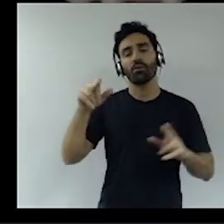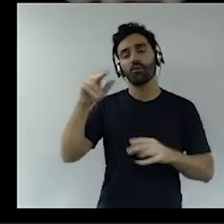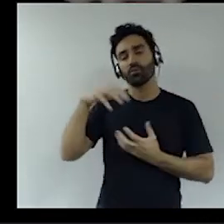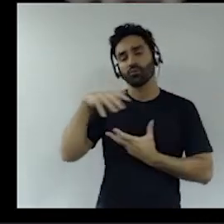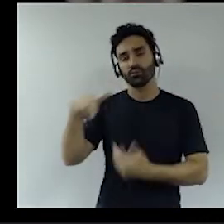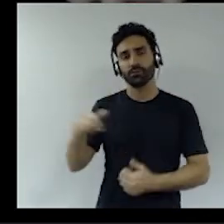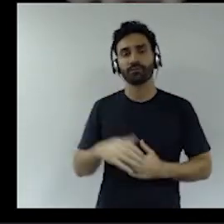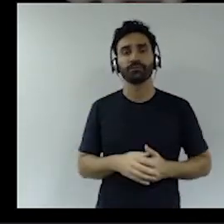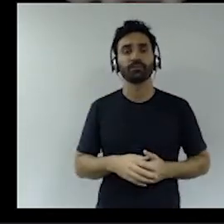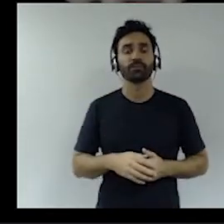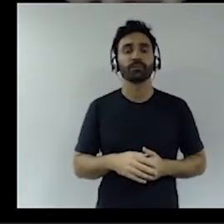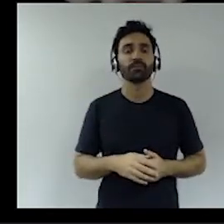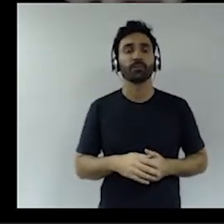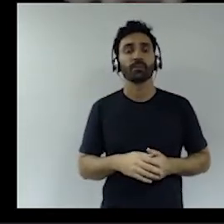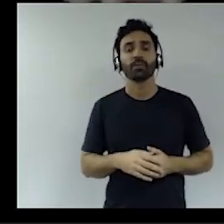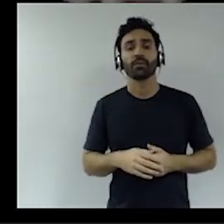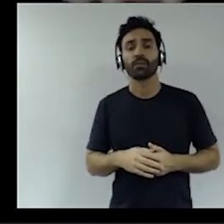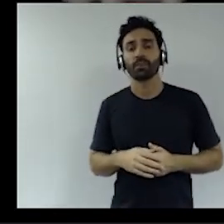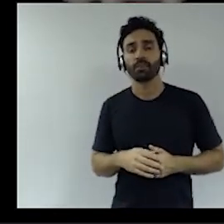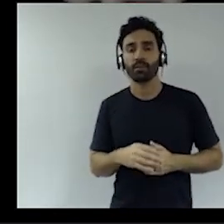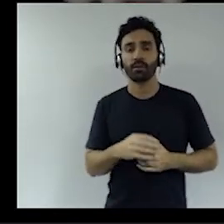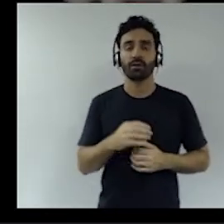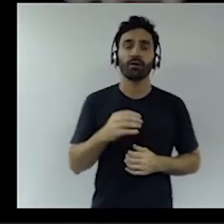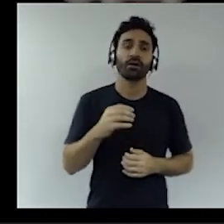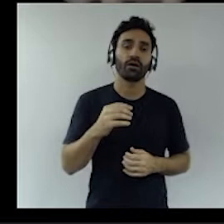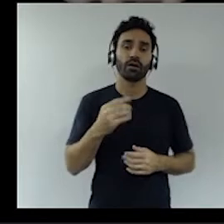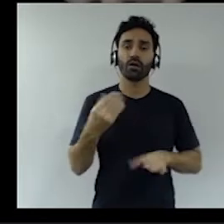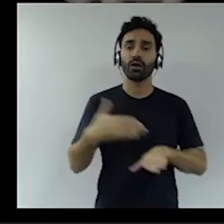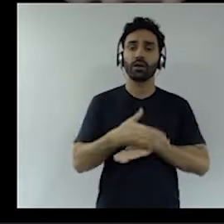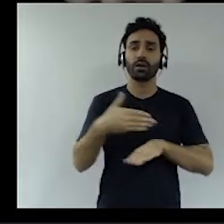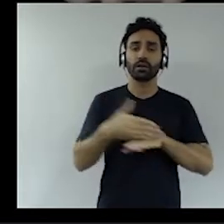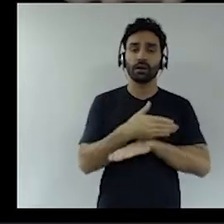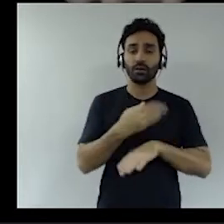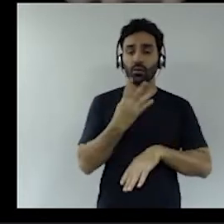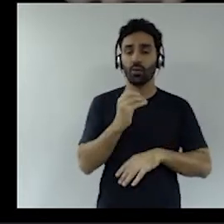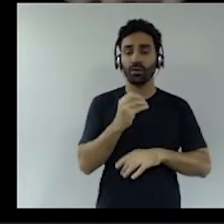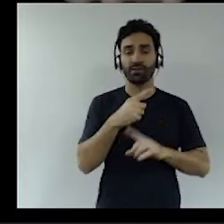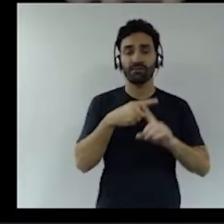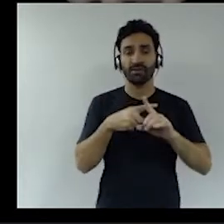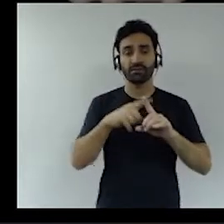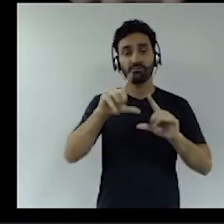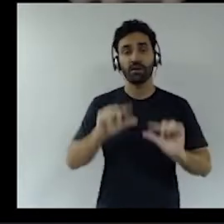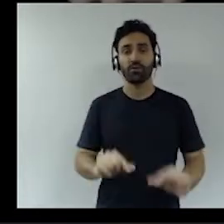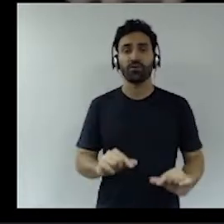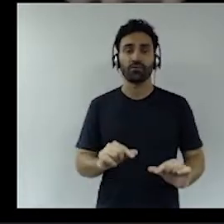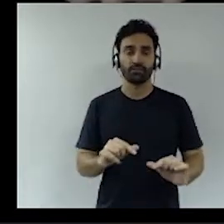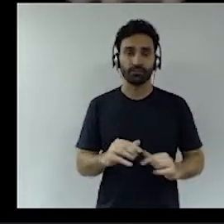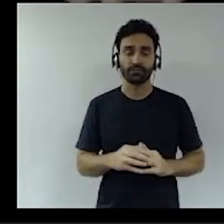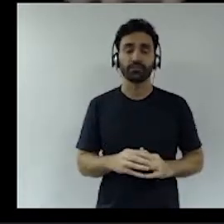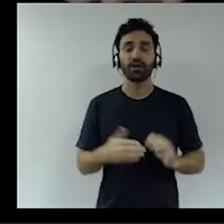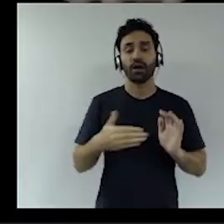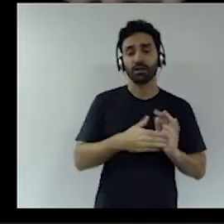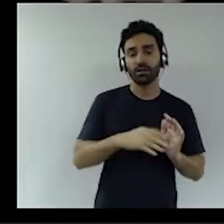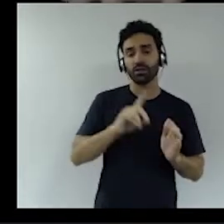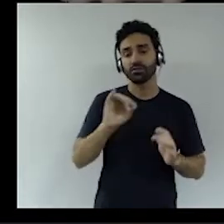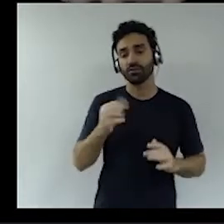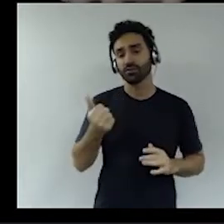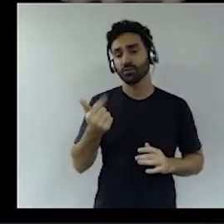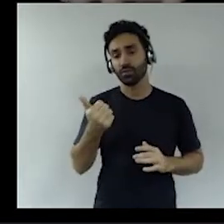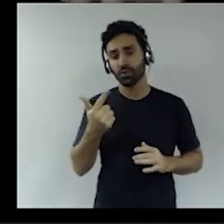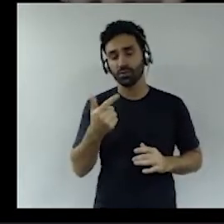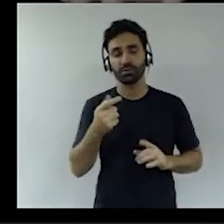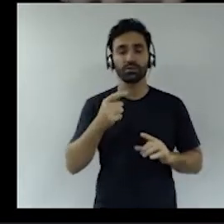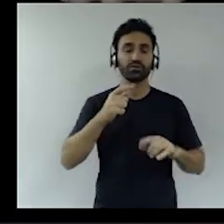Taxa de reentrada por reiteração, 40 vezes menor em relação a outros períodos. Até 12/6, cerca